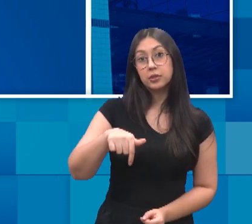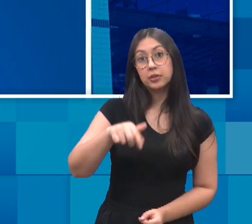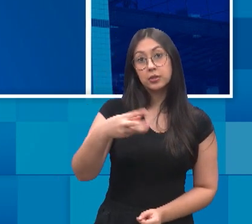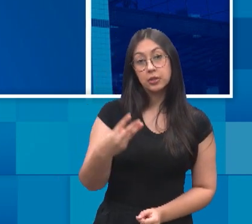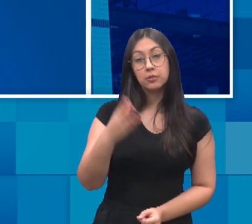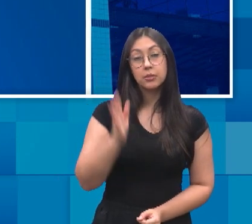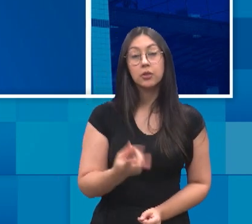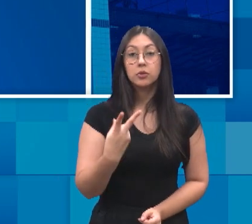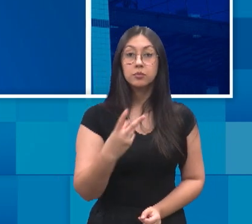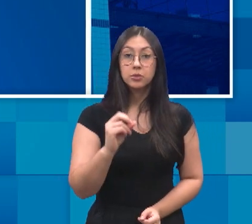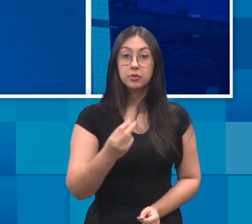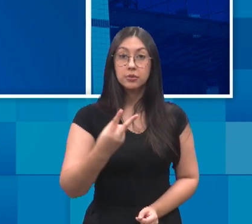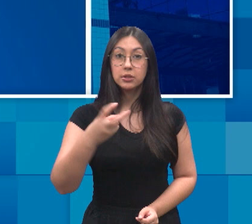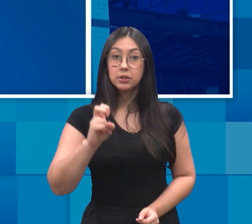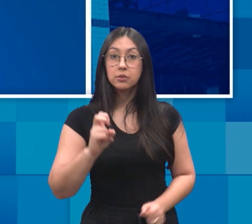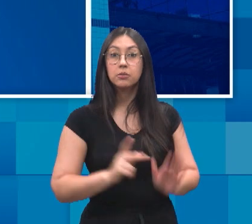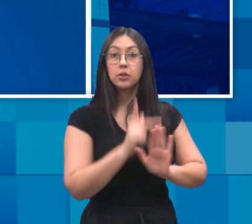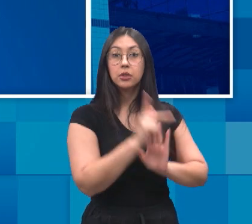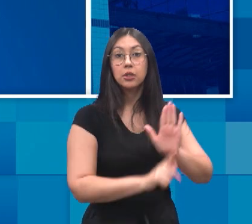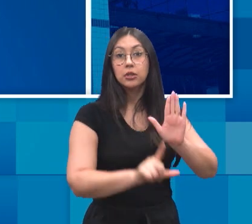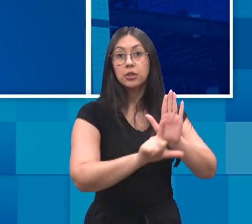2573/2025, projeto de lei número